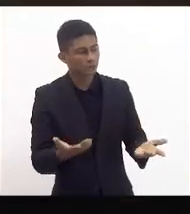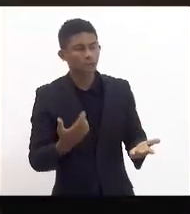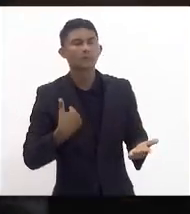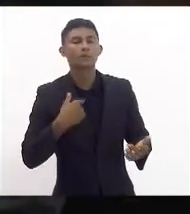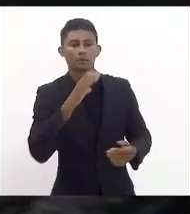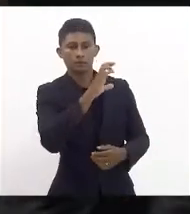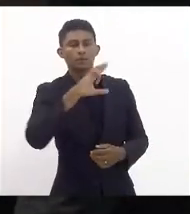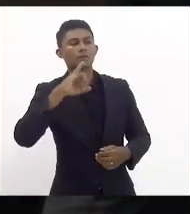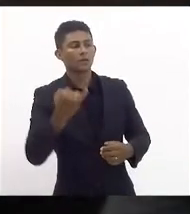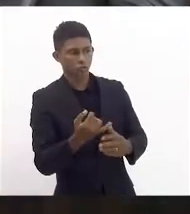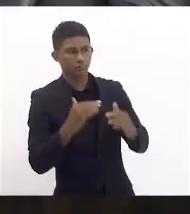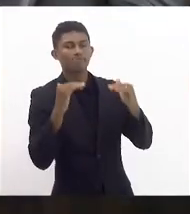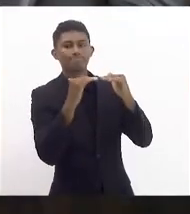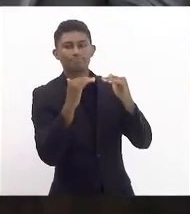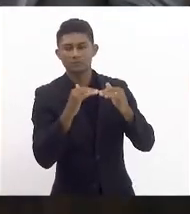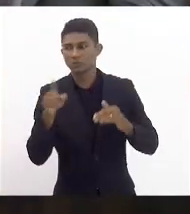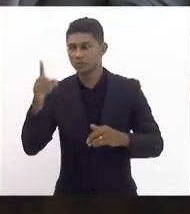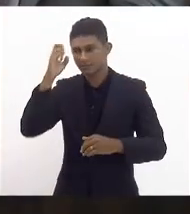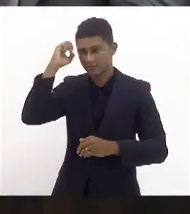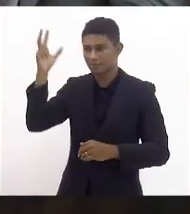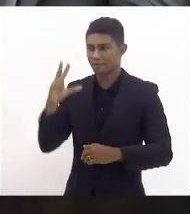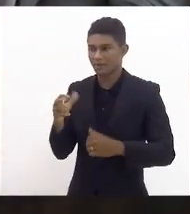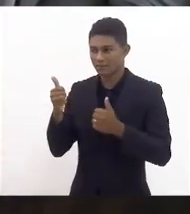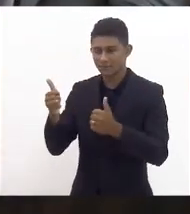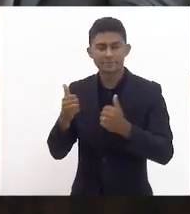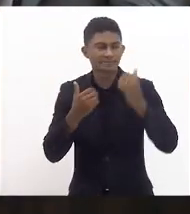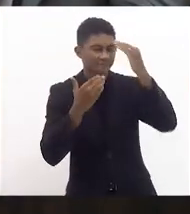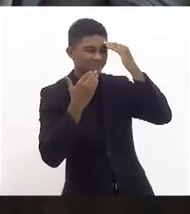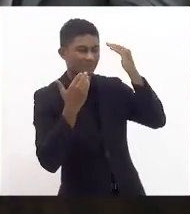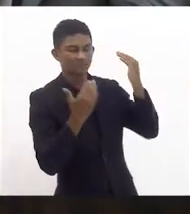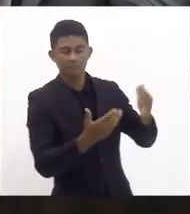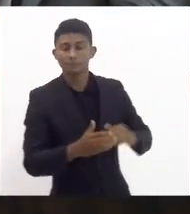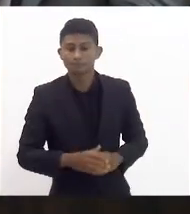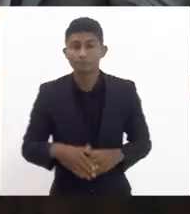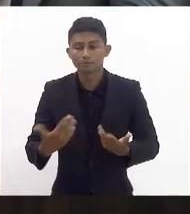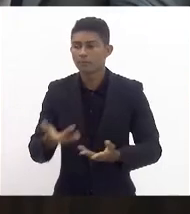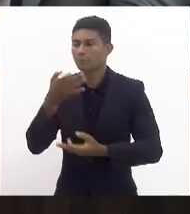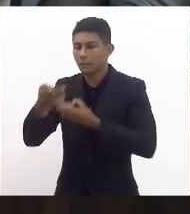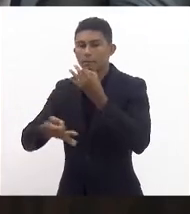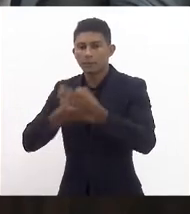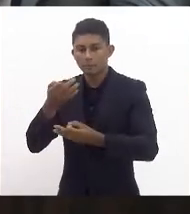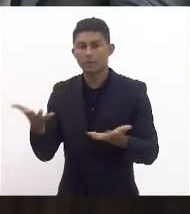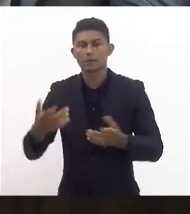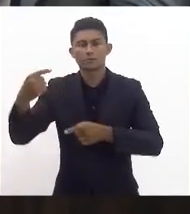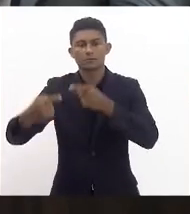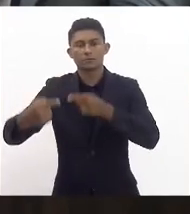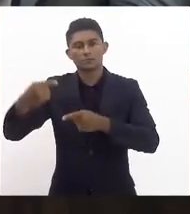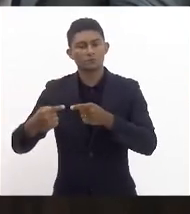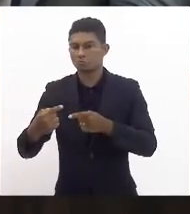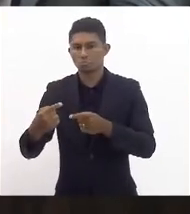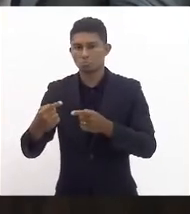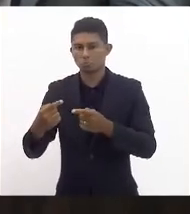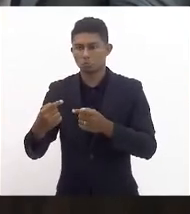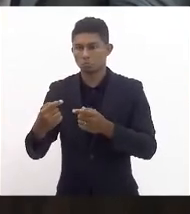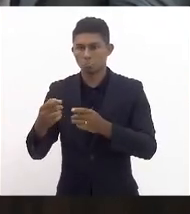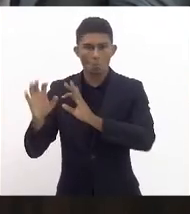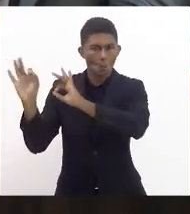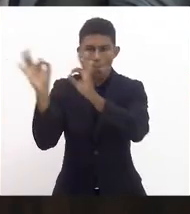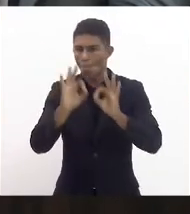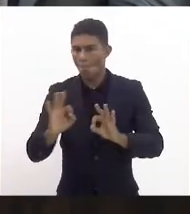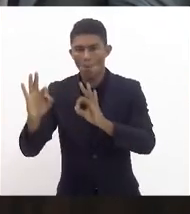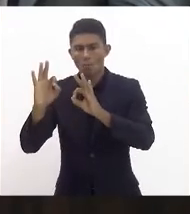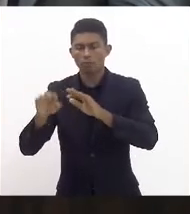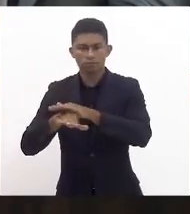acompanhar o parecer da CCJ. Muito obrigado, senhor presidente. Os pareceres emitidos em discussão. Não havendo ninguém queira discutir.